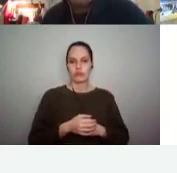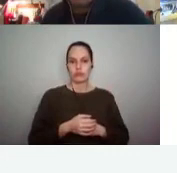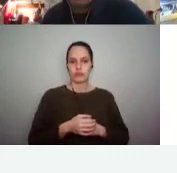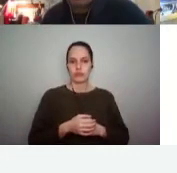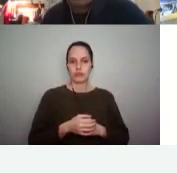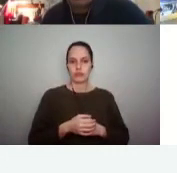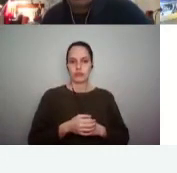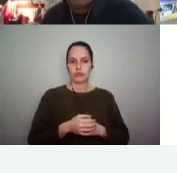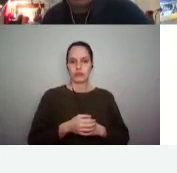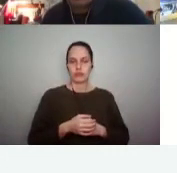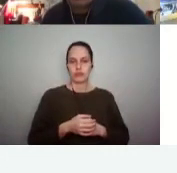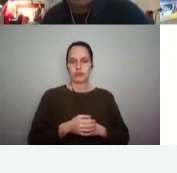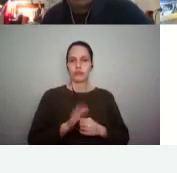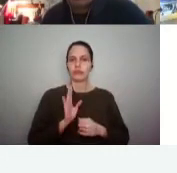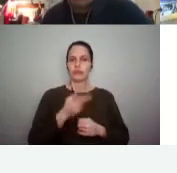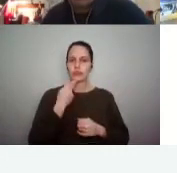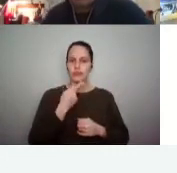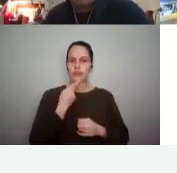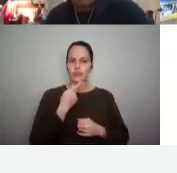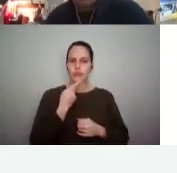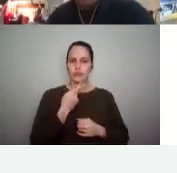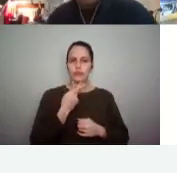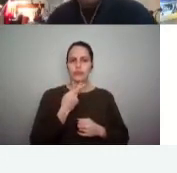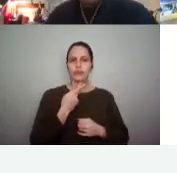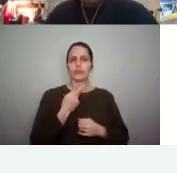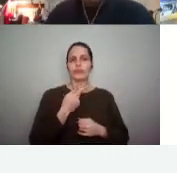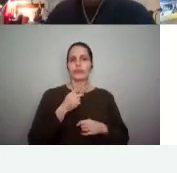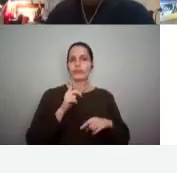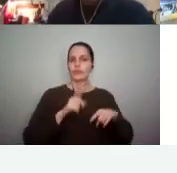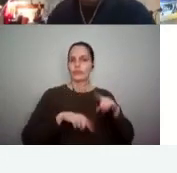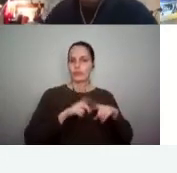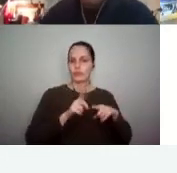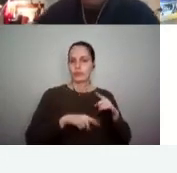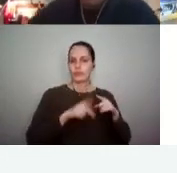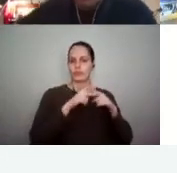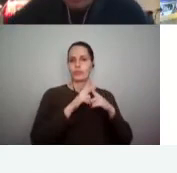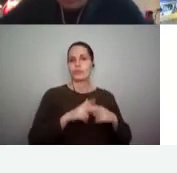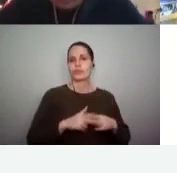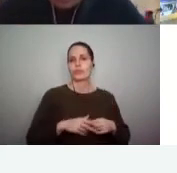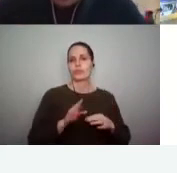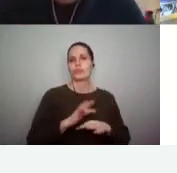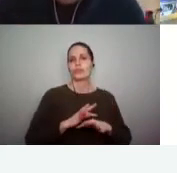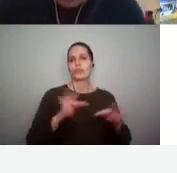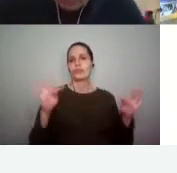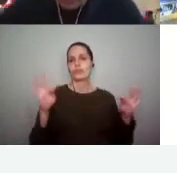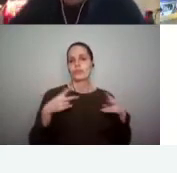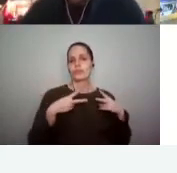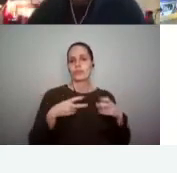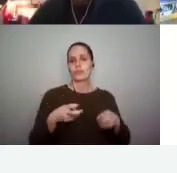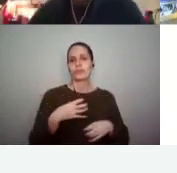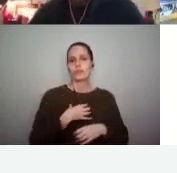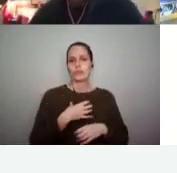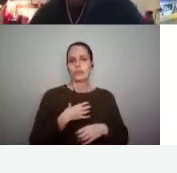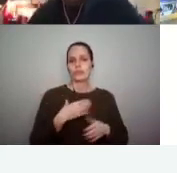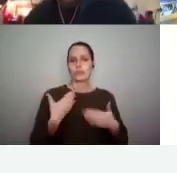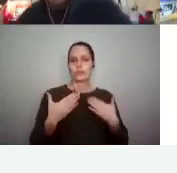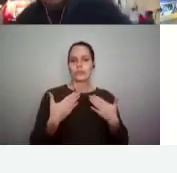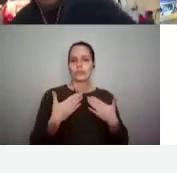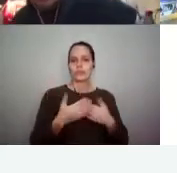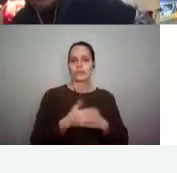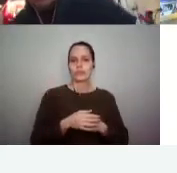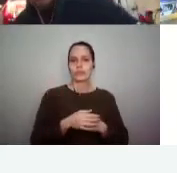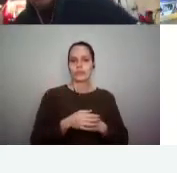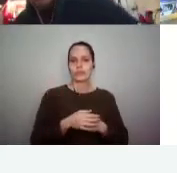Bom, já mencionei o uso de recursos instrumental tecnológico, né, quando explorado de forma interativa. Essa diminuição